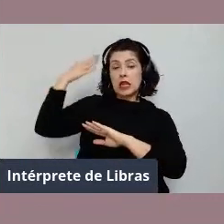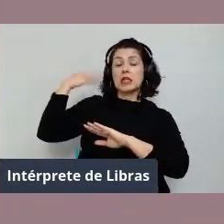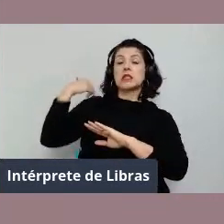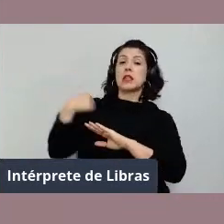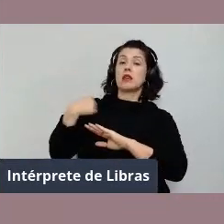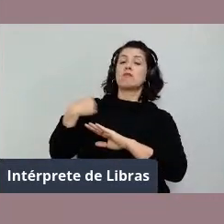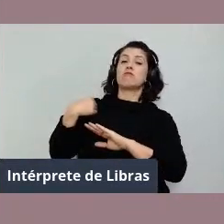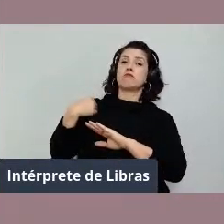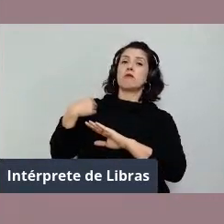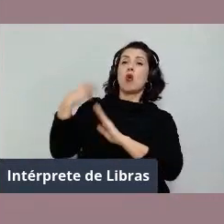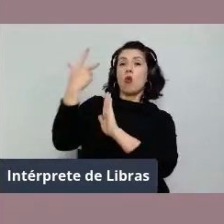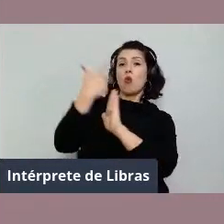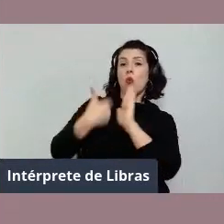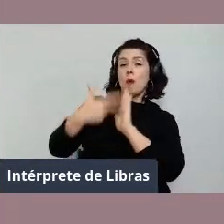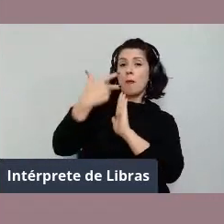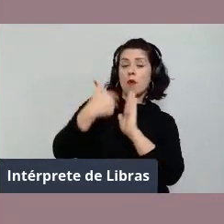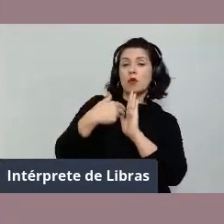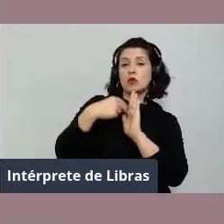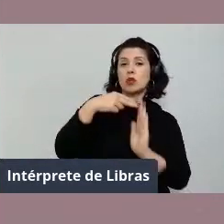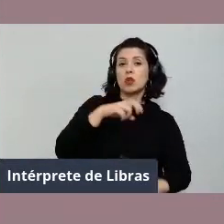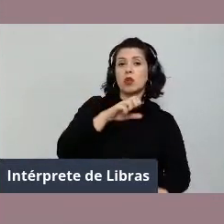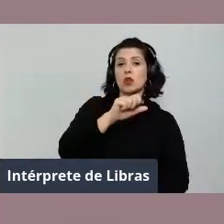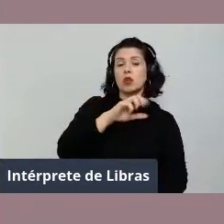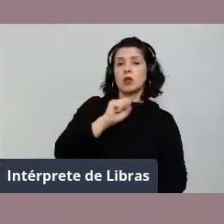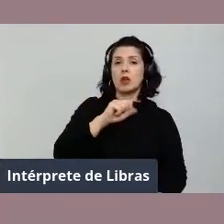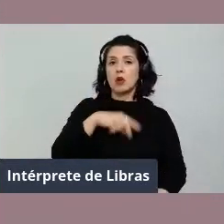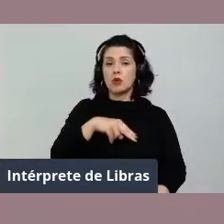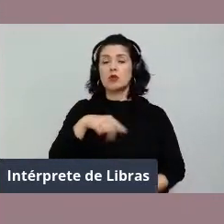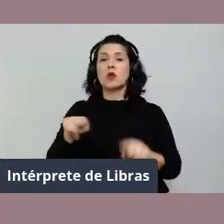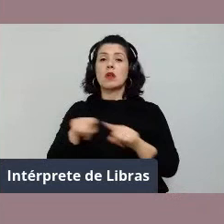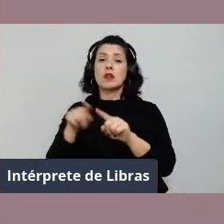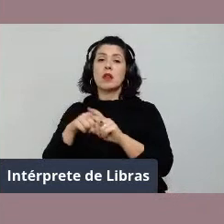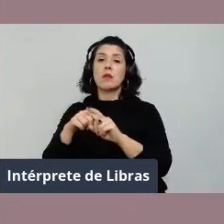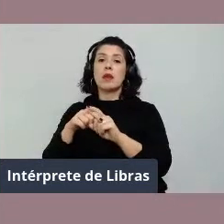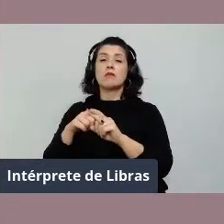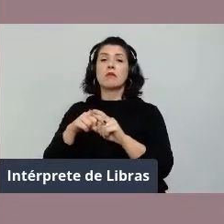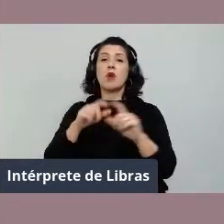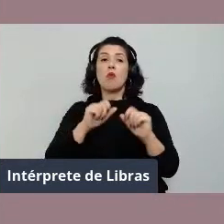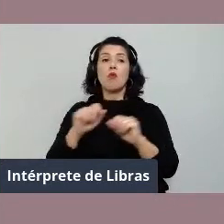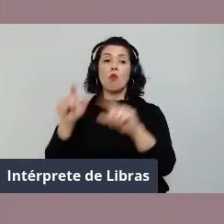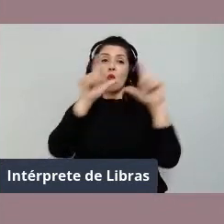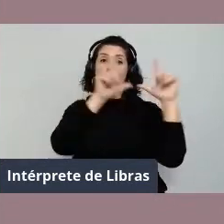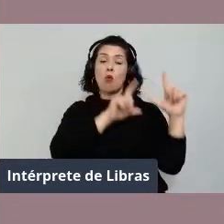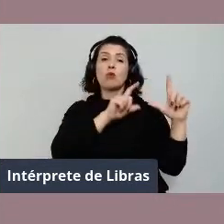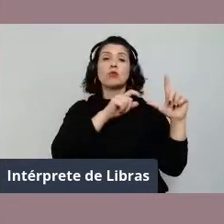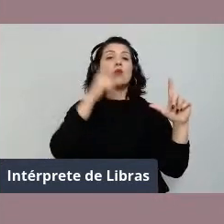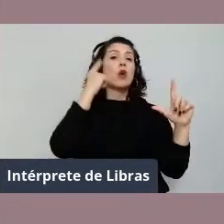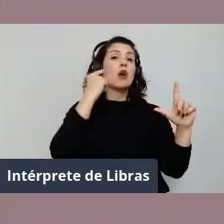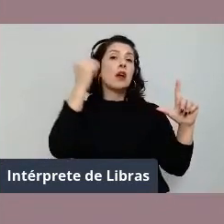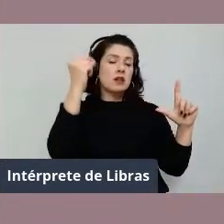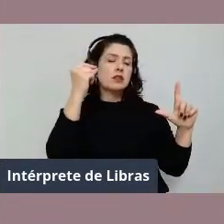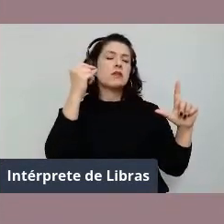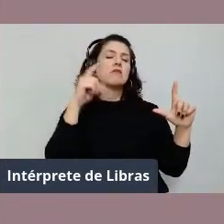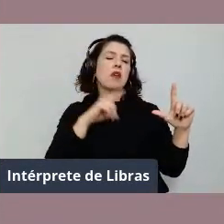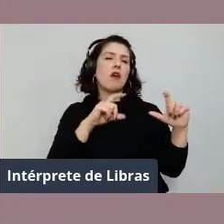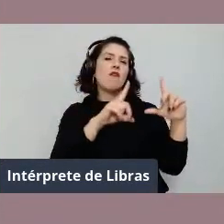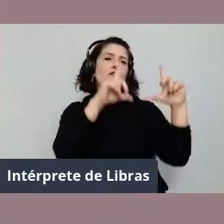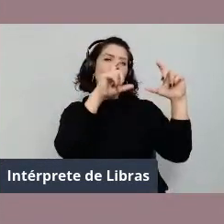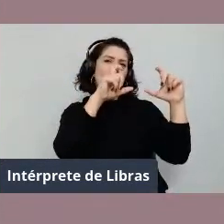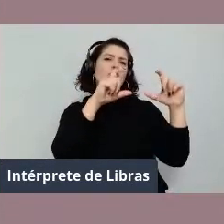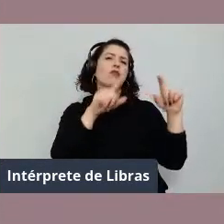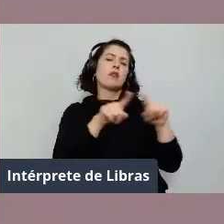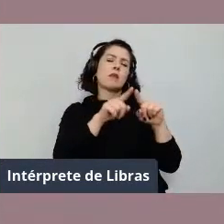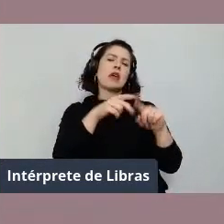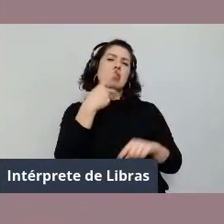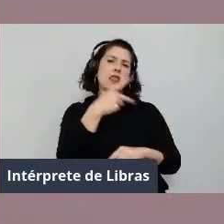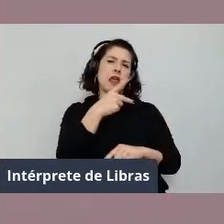Cavaquinho e tem um pôster de Clarice Lispector com a mão no rosto, uma foto que foi de Bluma Weiner tirada, que fez essa